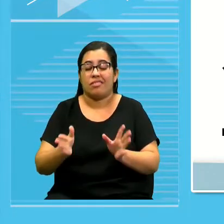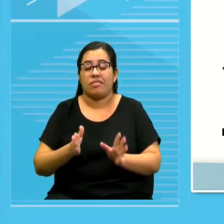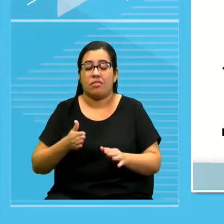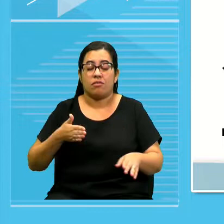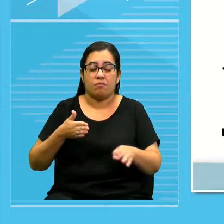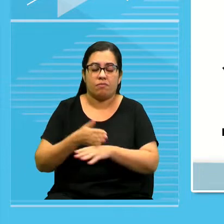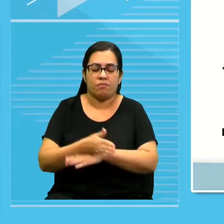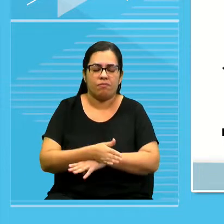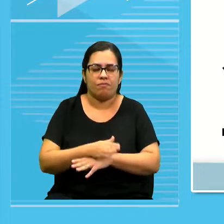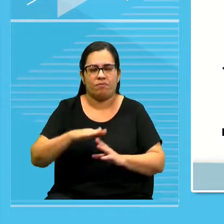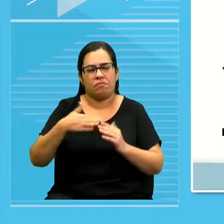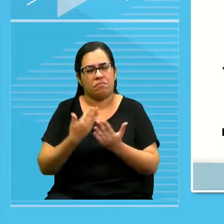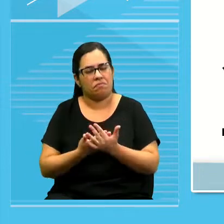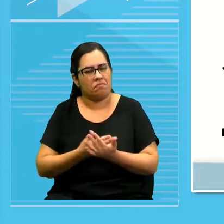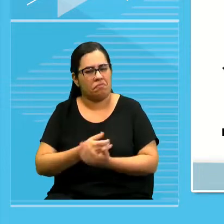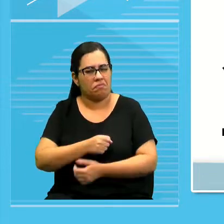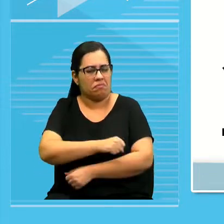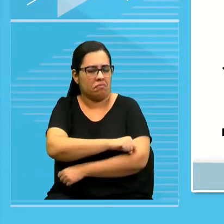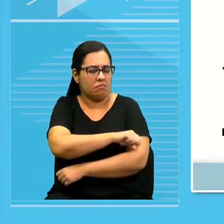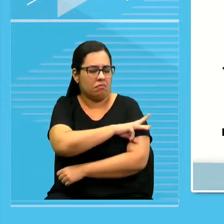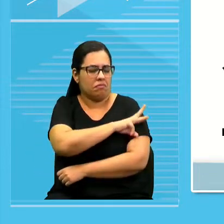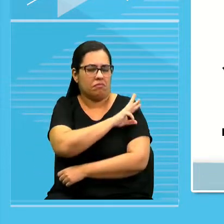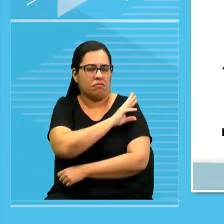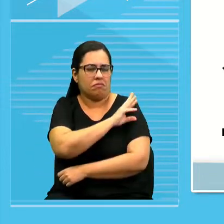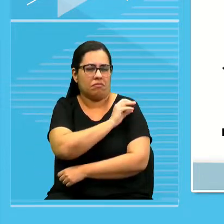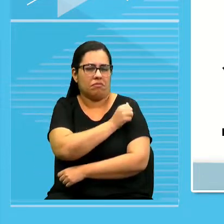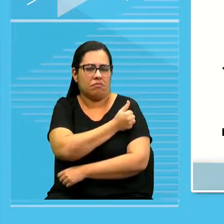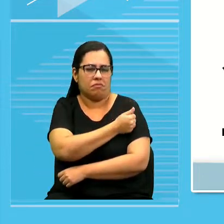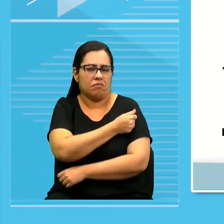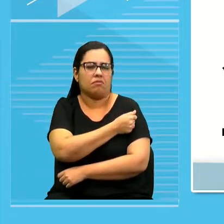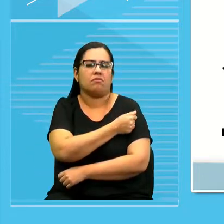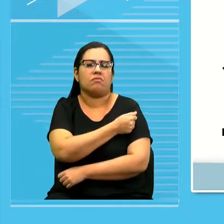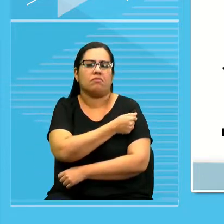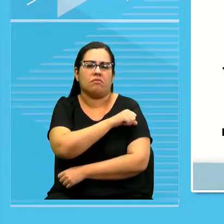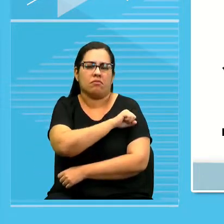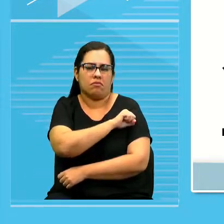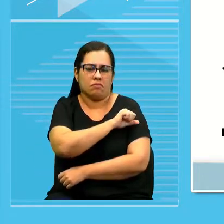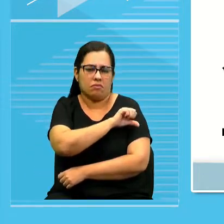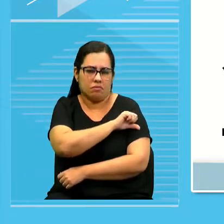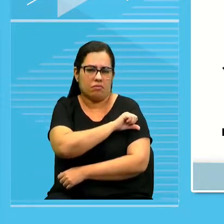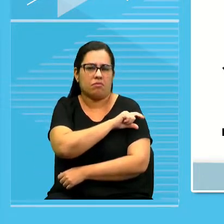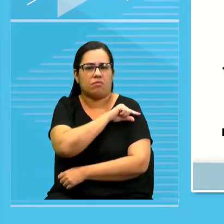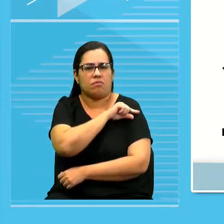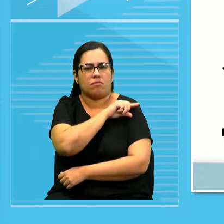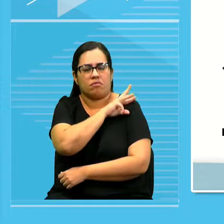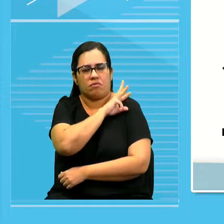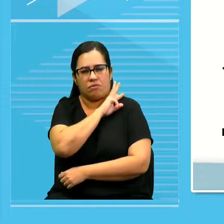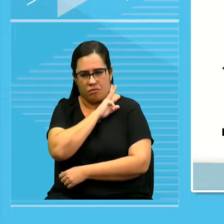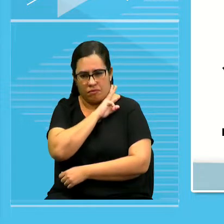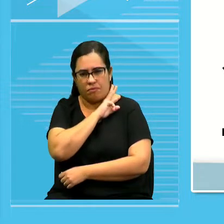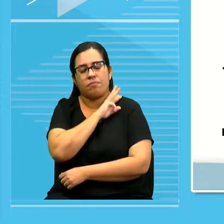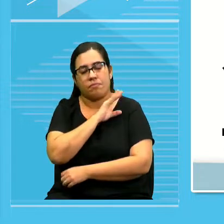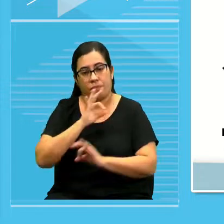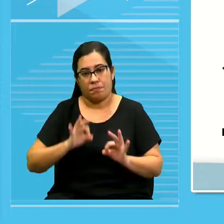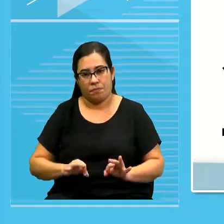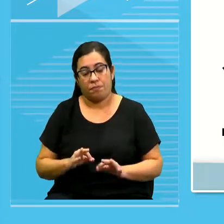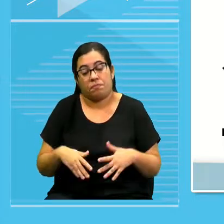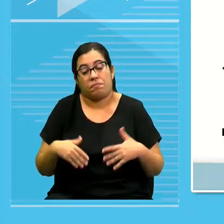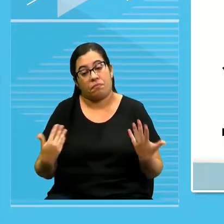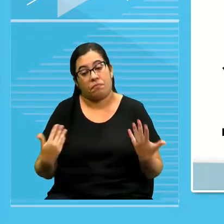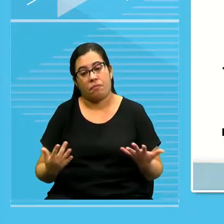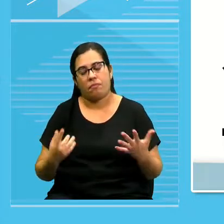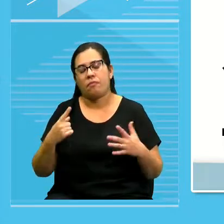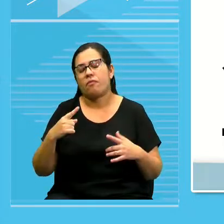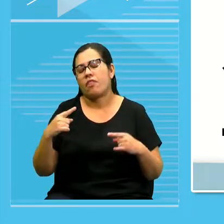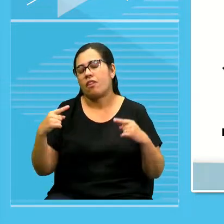Ensino Infantil passando pelo fundamental 1 Fundamental 2 e o ensino médio então É aquela